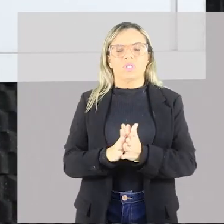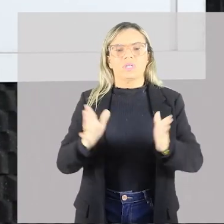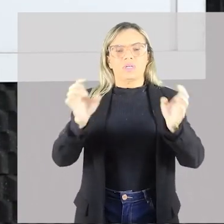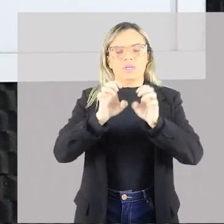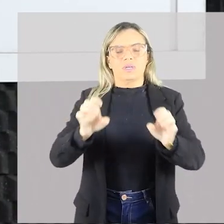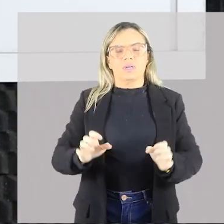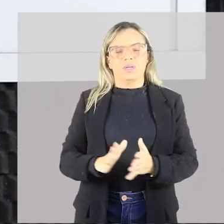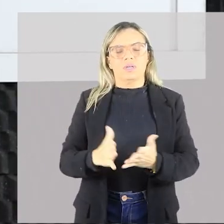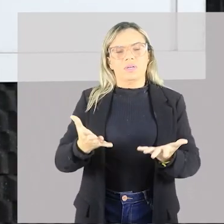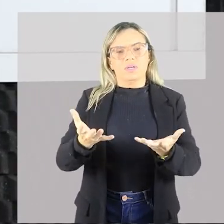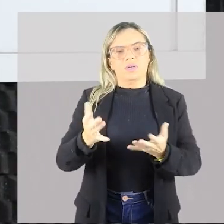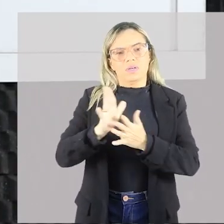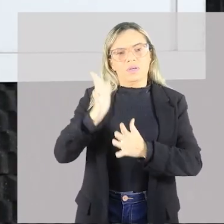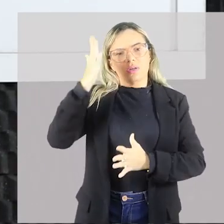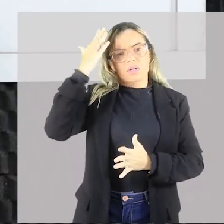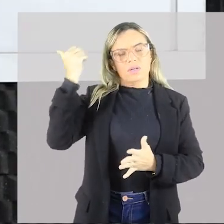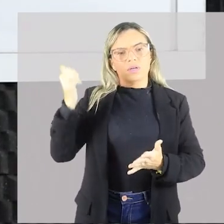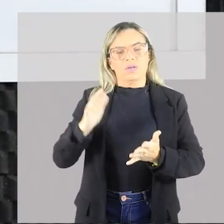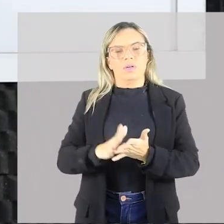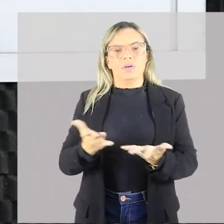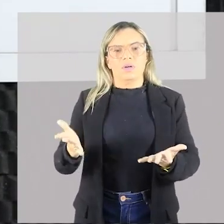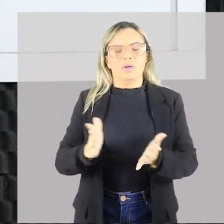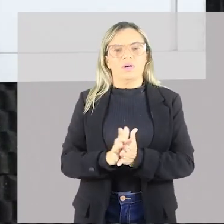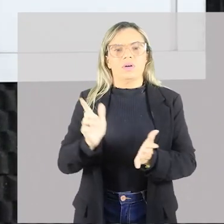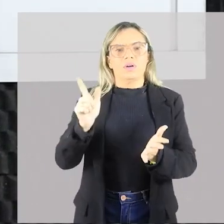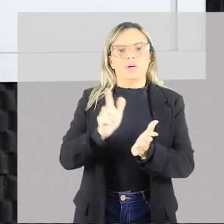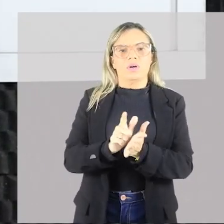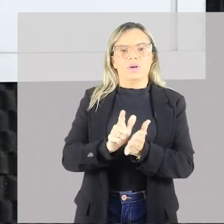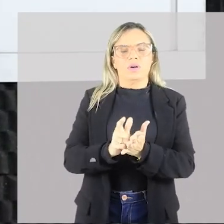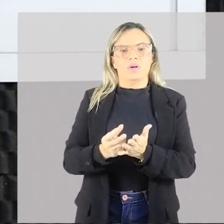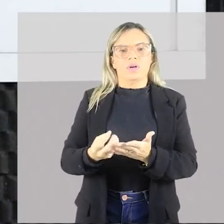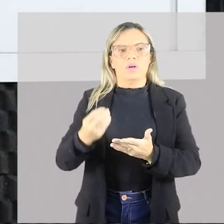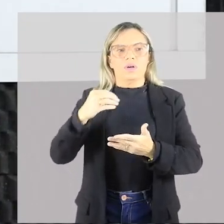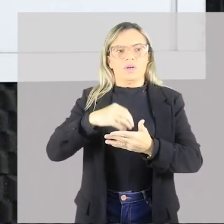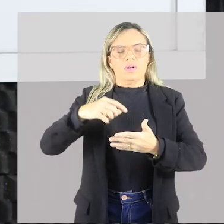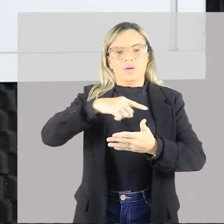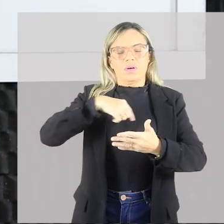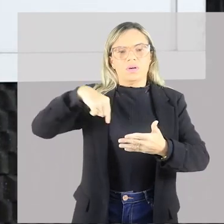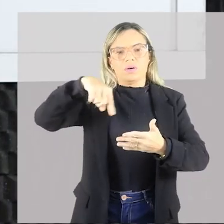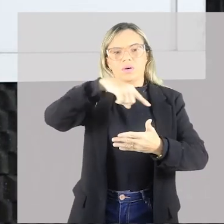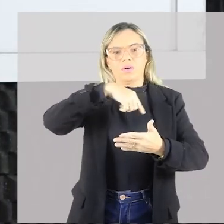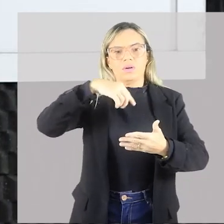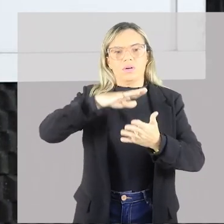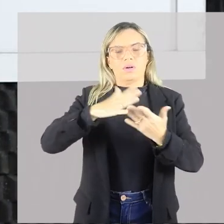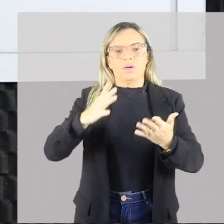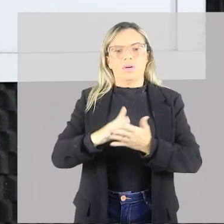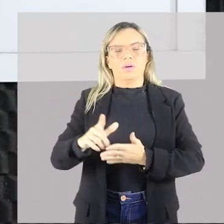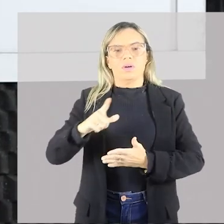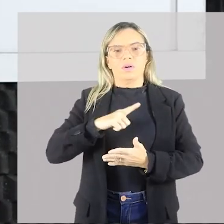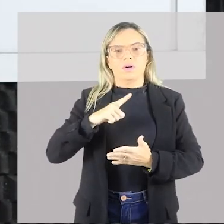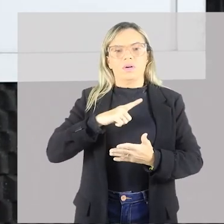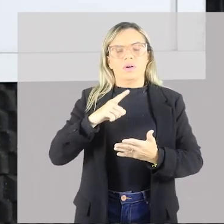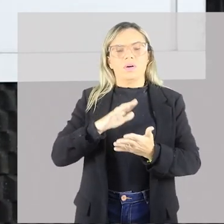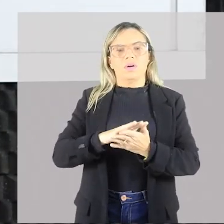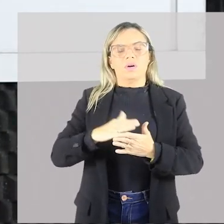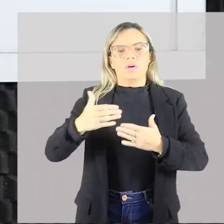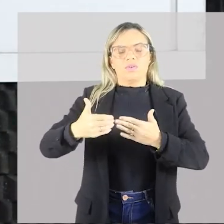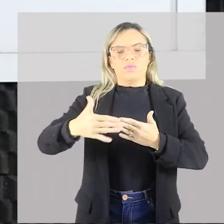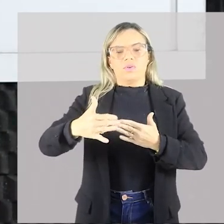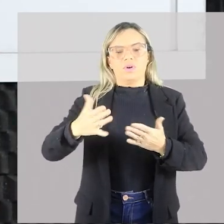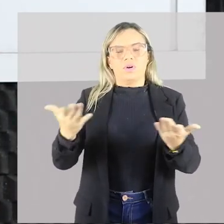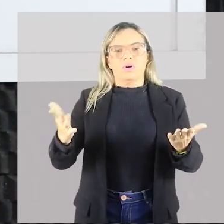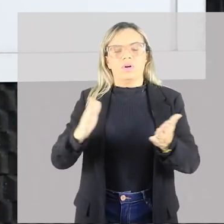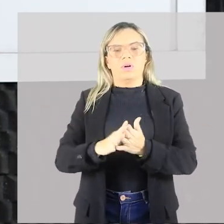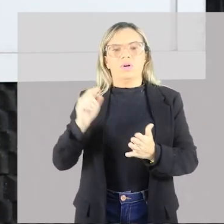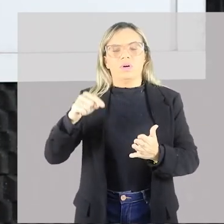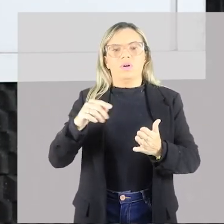Poxa, ele quer saber quanto de papelão, turma? Ele quer saber a região interna. Aí se ele quer saber quanto de água cabe aqui dentro, aí você